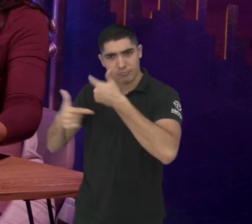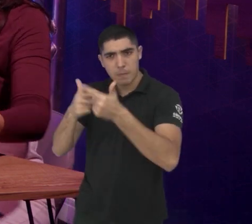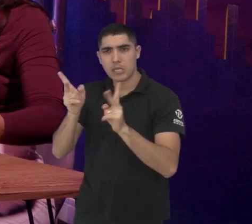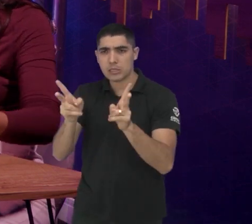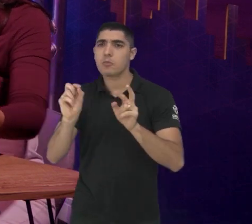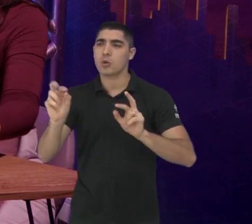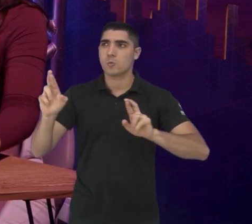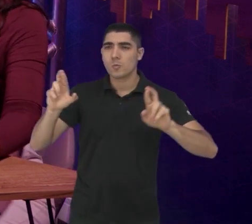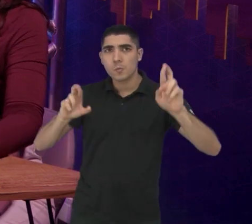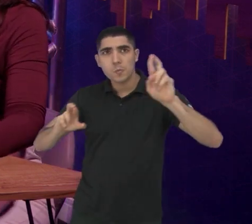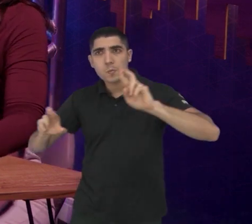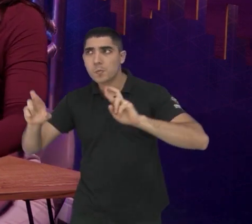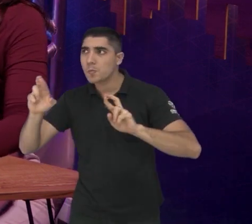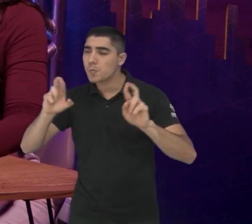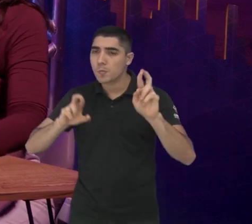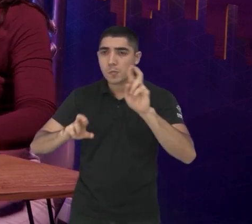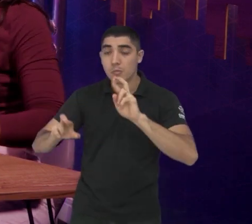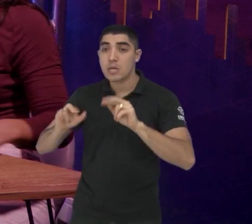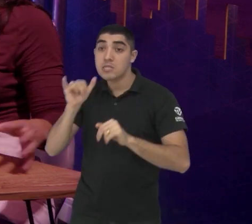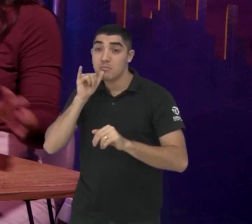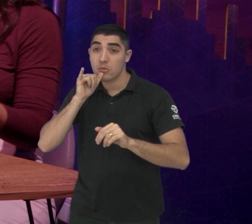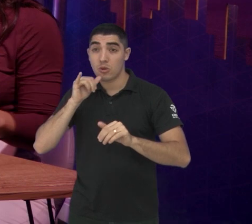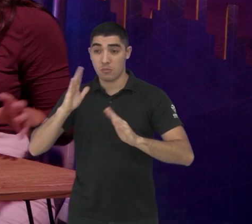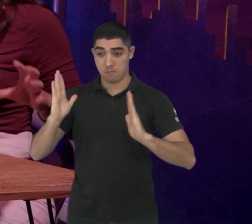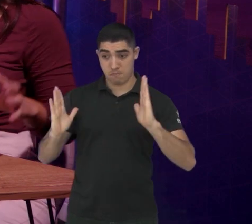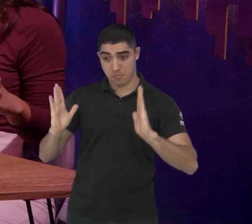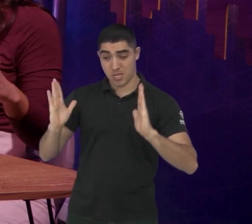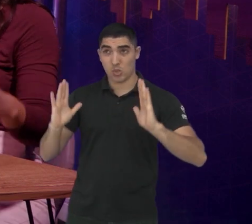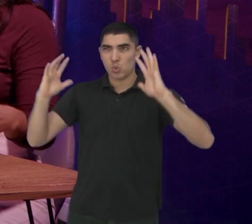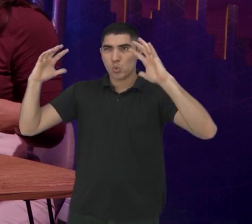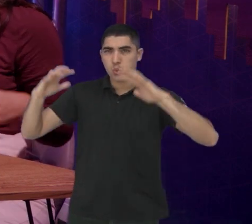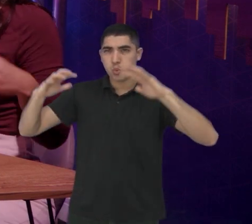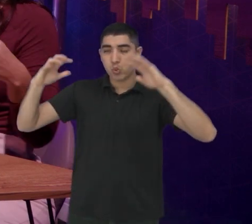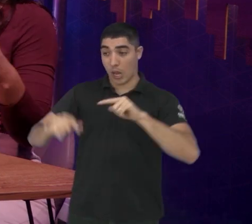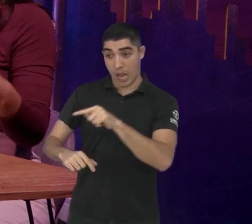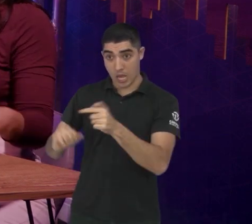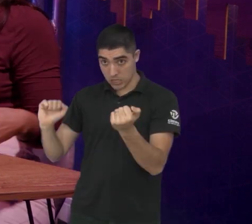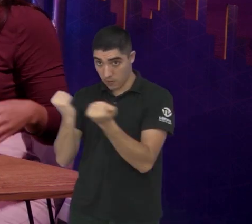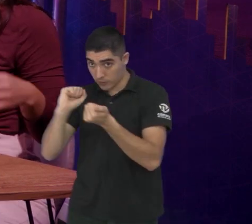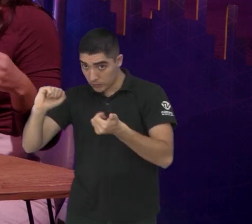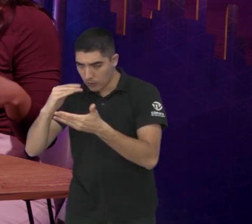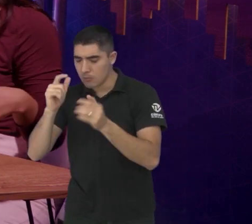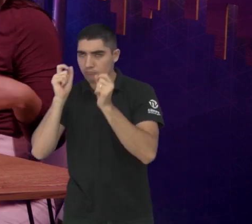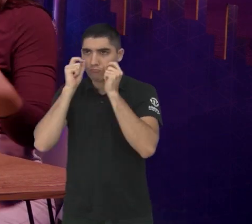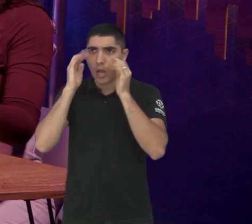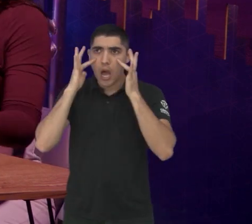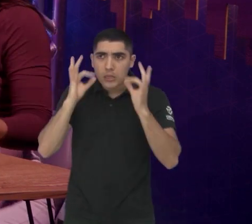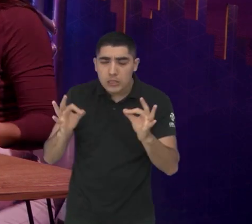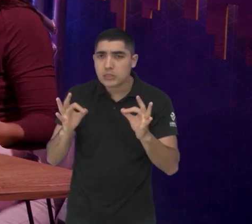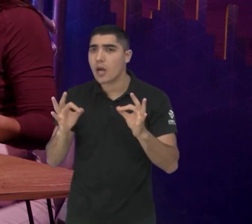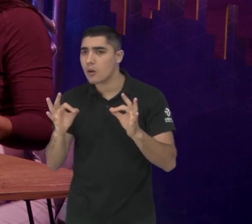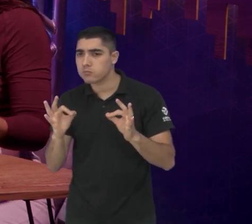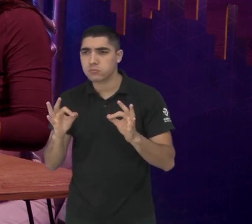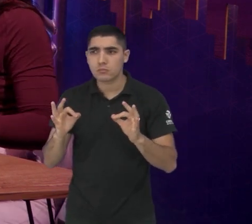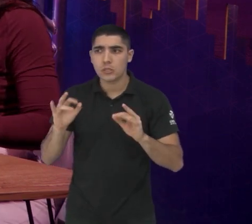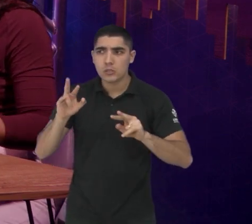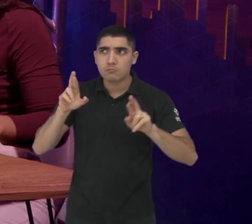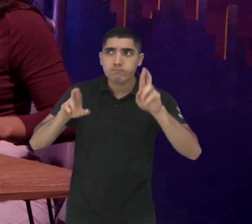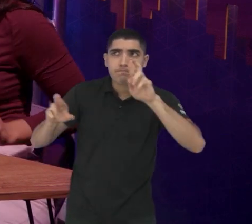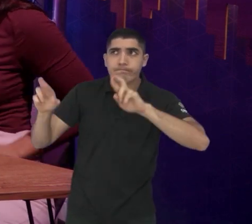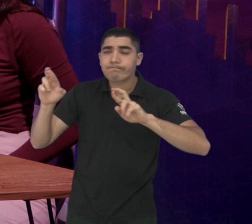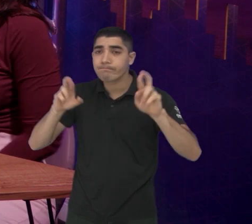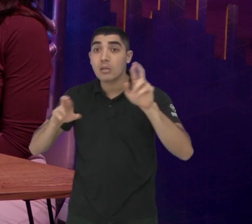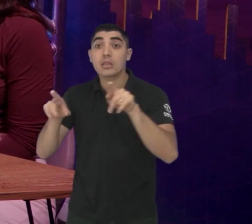realiza um trabalho de monitoramento mesmo, então no período de chuva eles ficam bastante ligados, tem a Operação Verão, né? Então